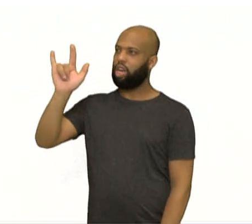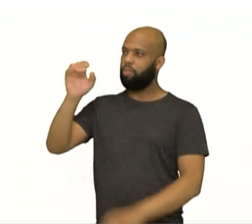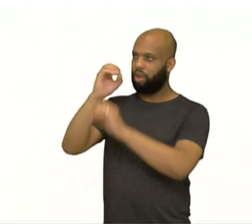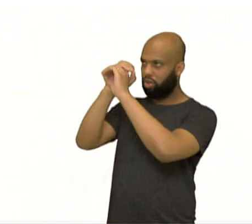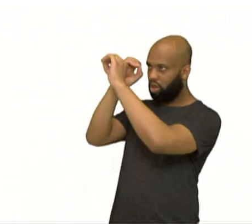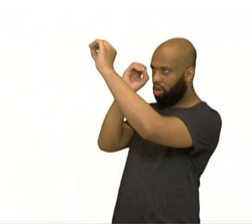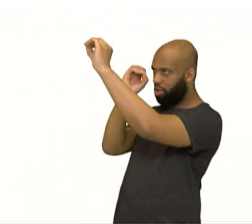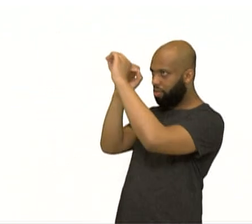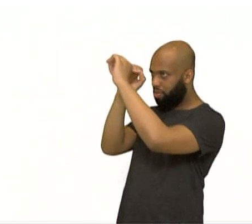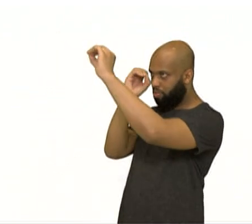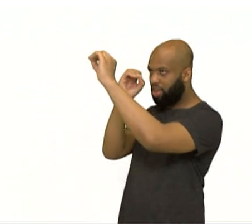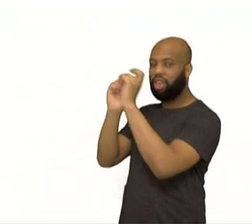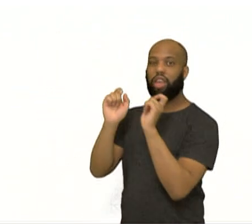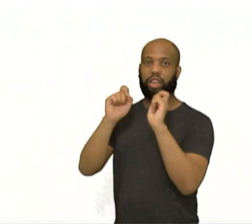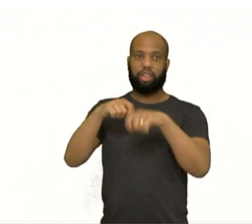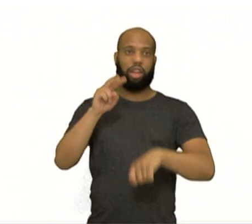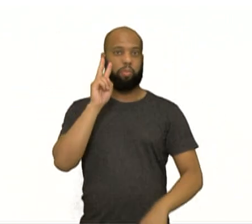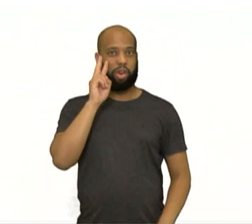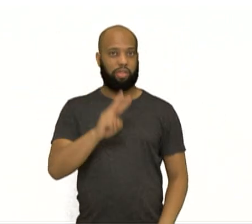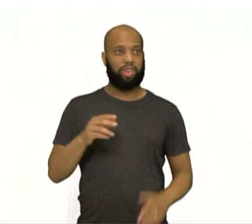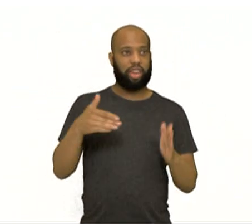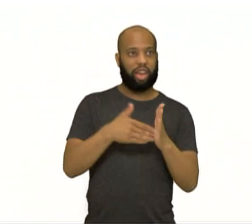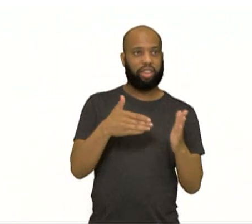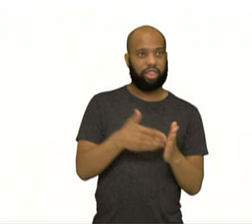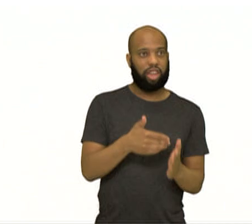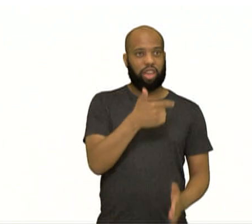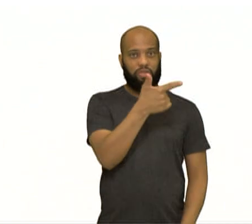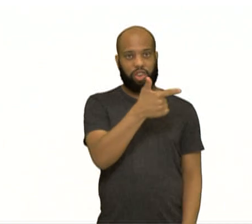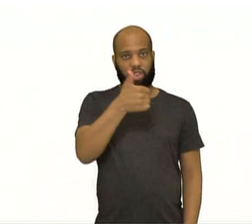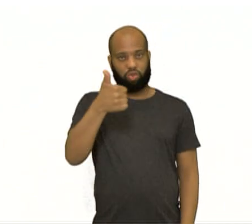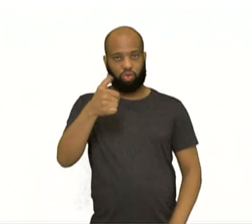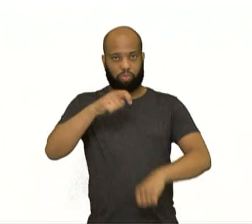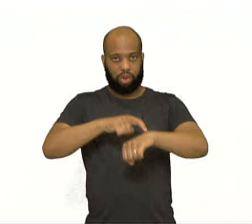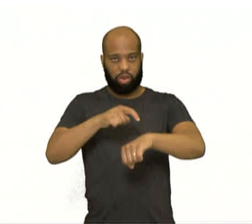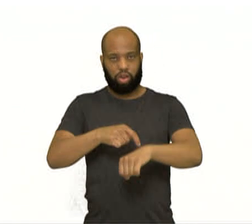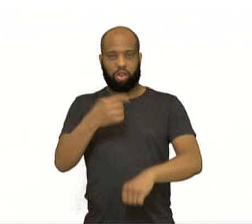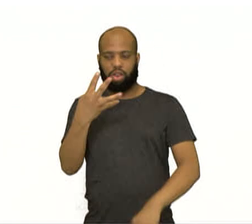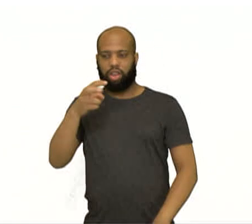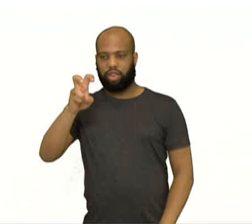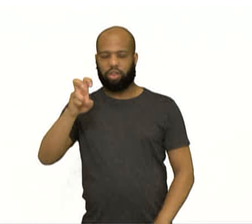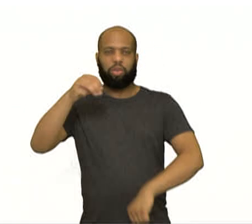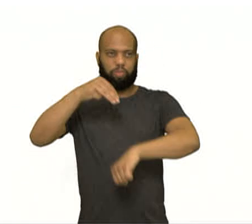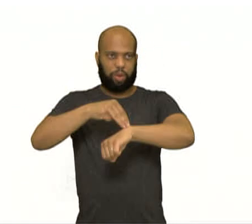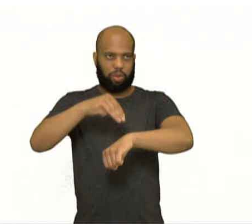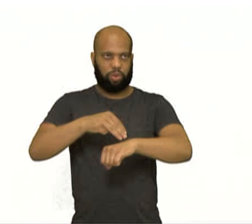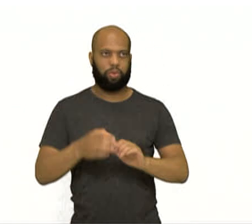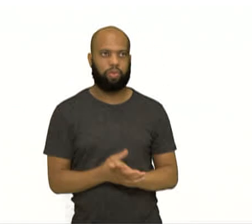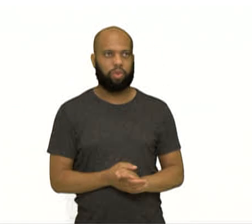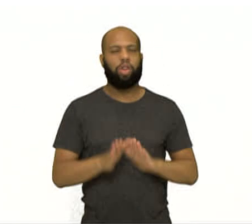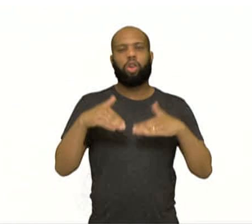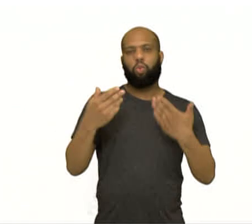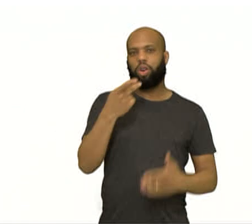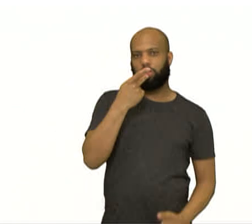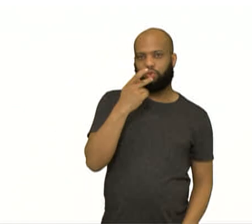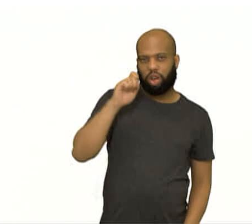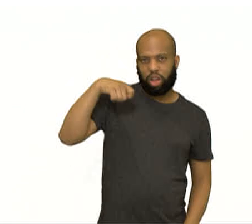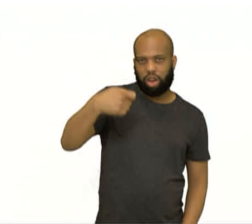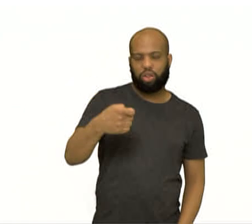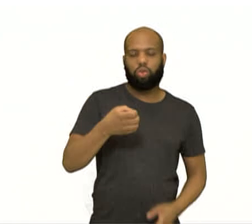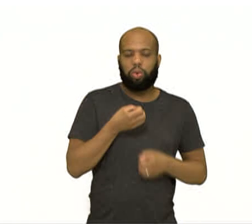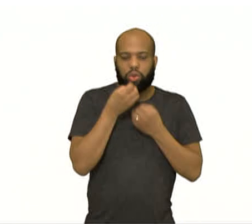às 21 horas e 45 minutos. Viram isso aqui? Olha, quando falamos de